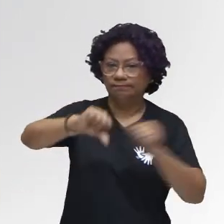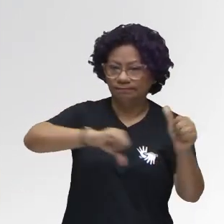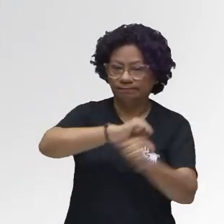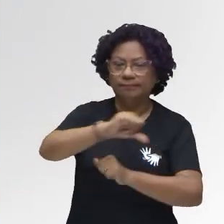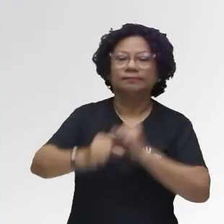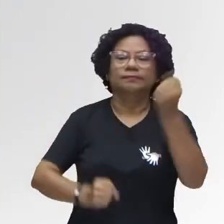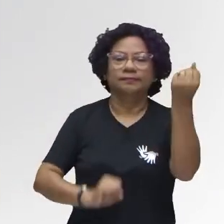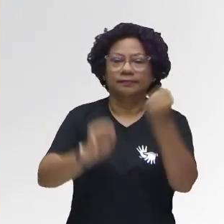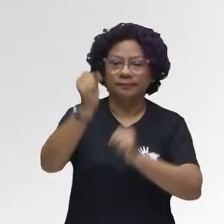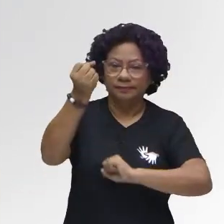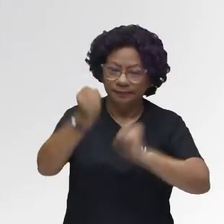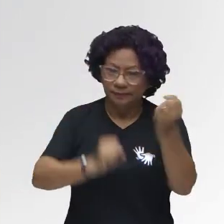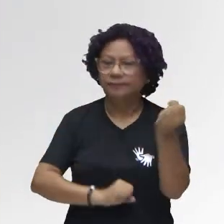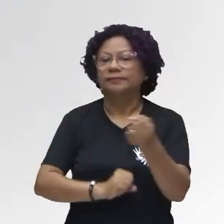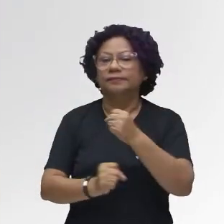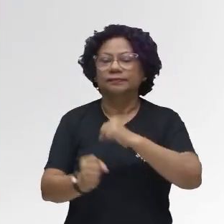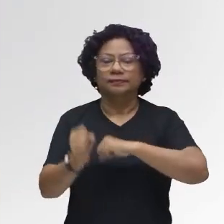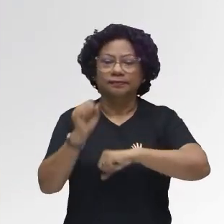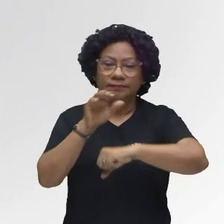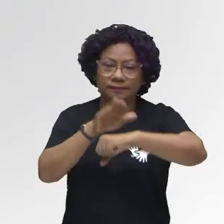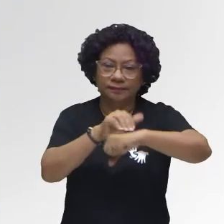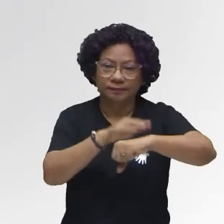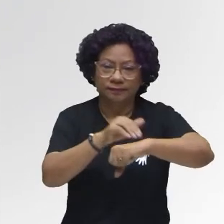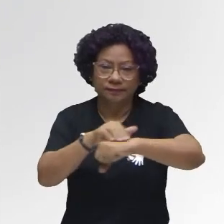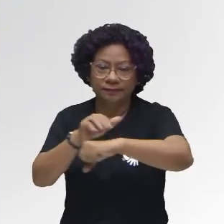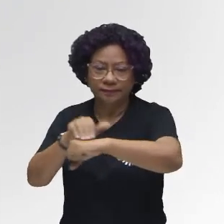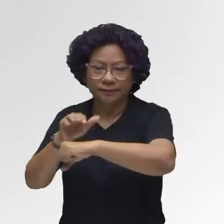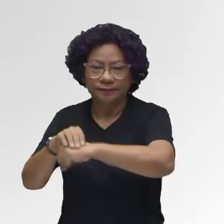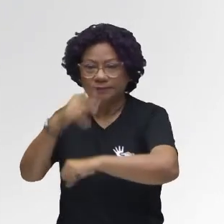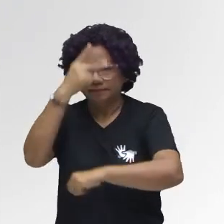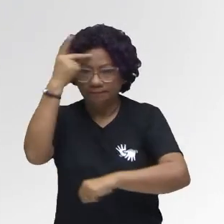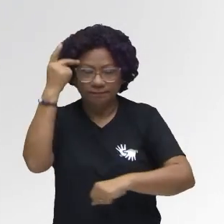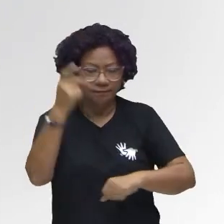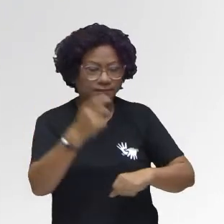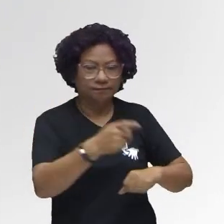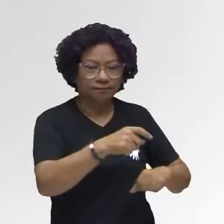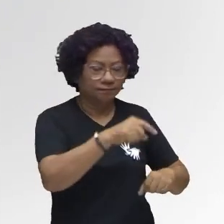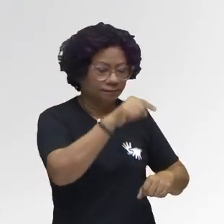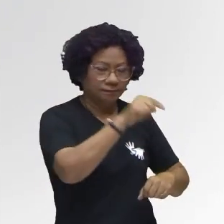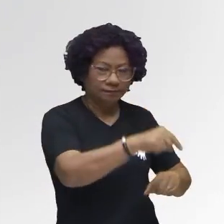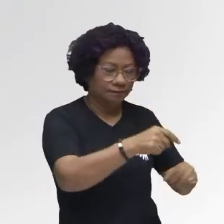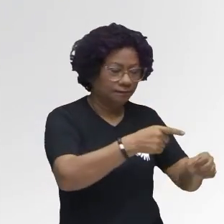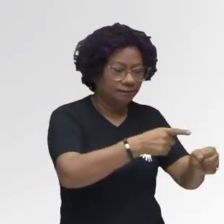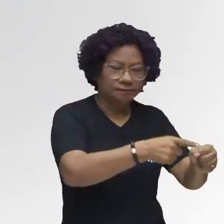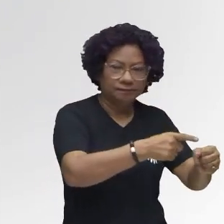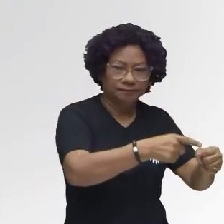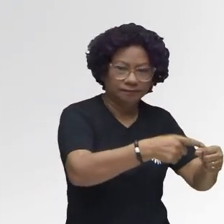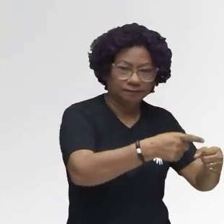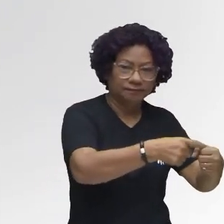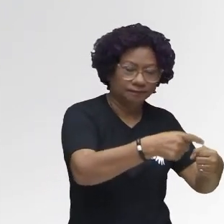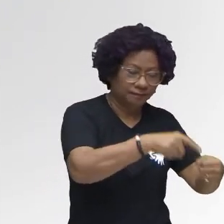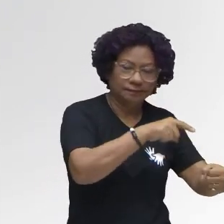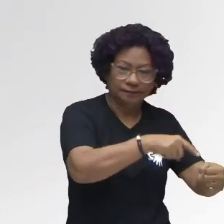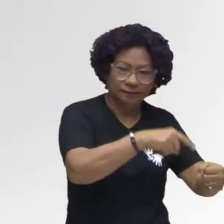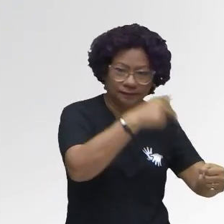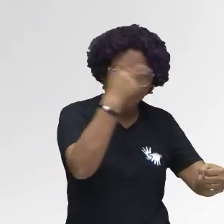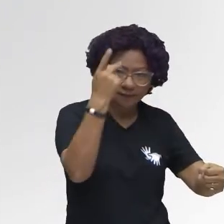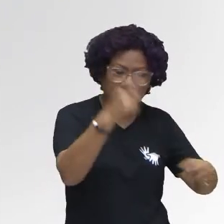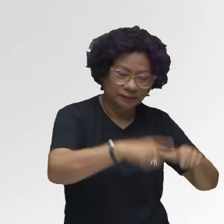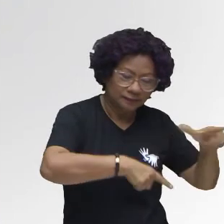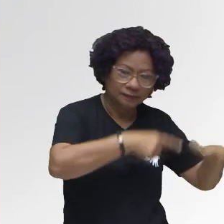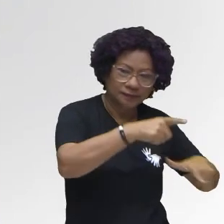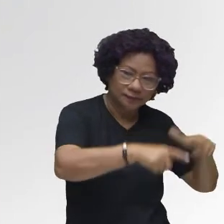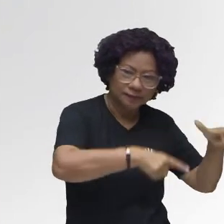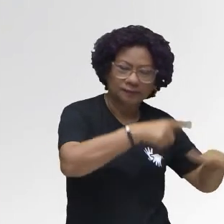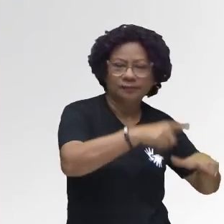agora a oferta de emprego para quem estava no campo. O campo ele se modernizou, ou seja, levou as máquinas para o campo e